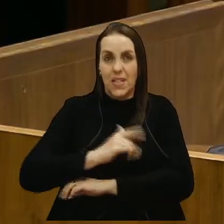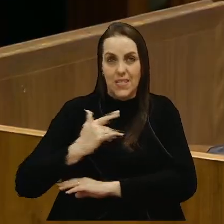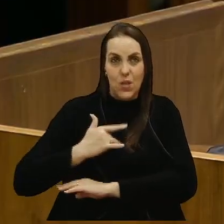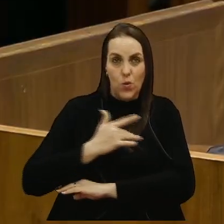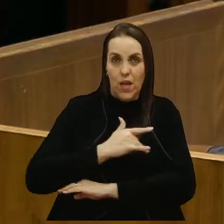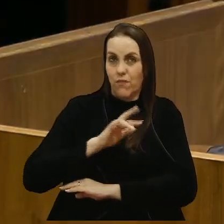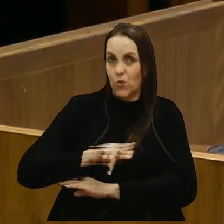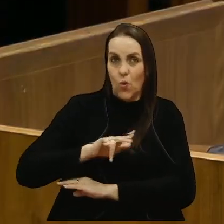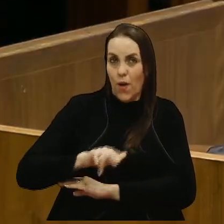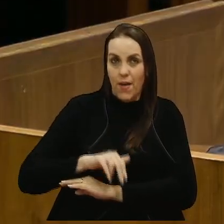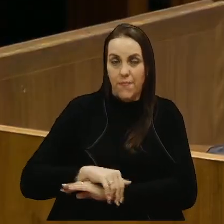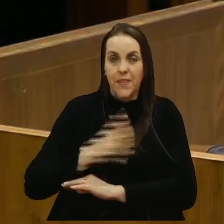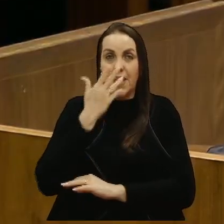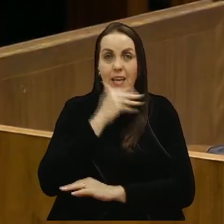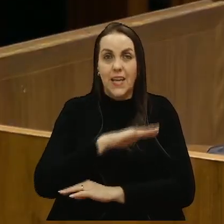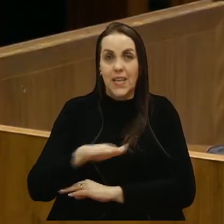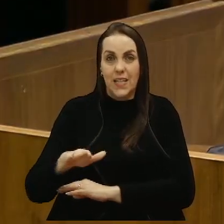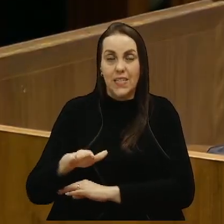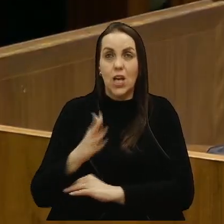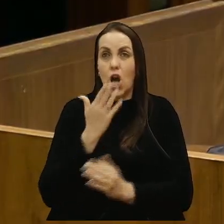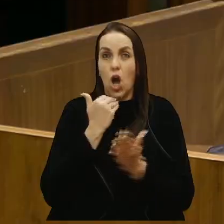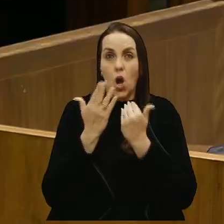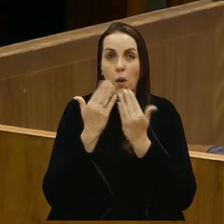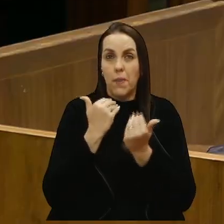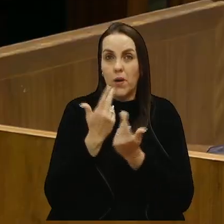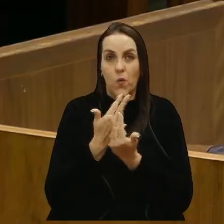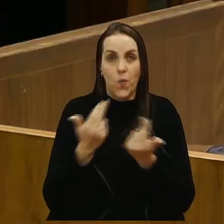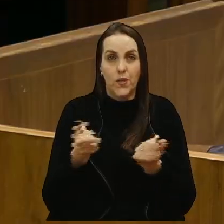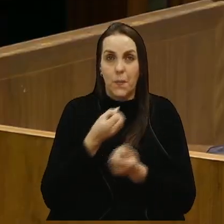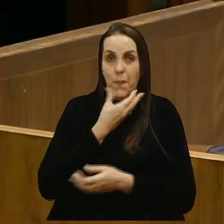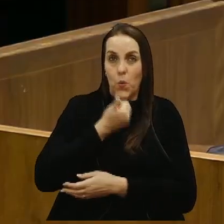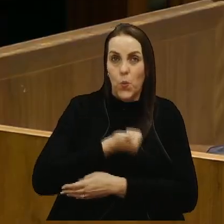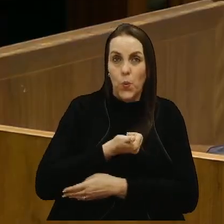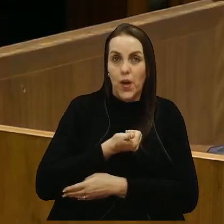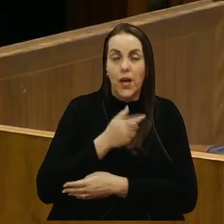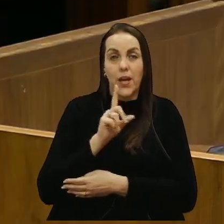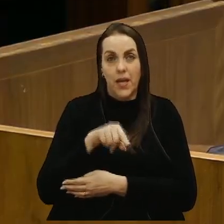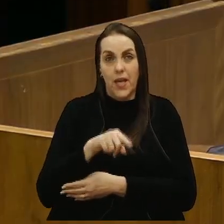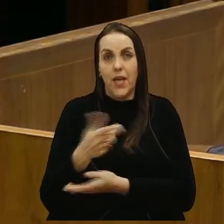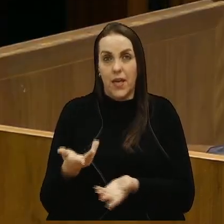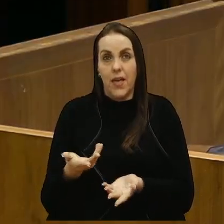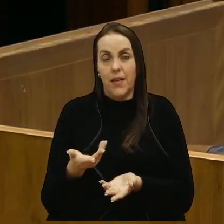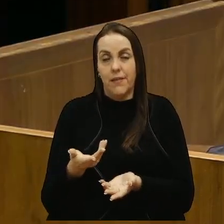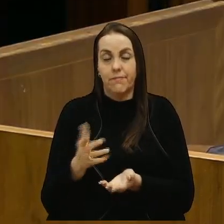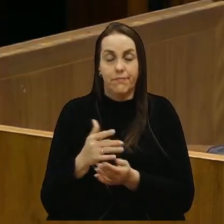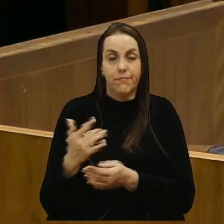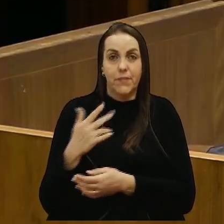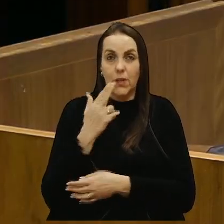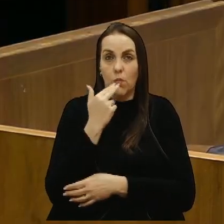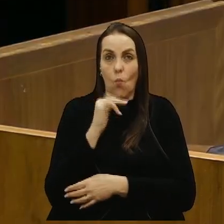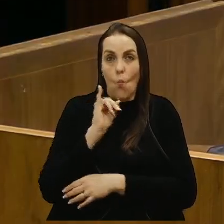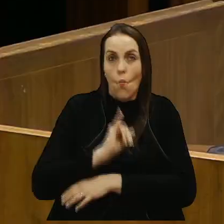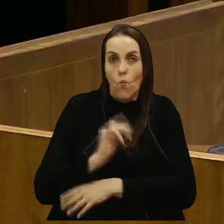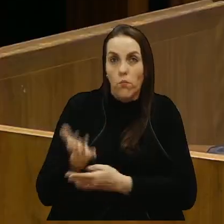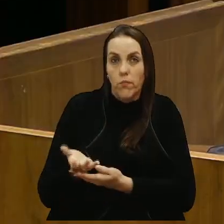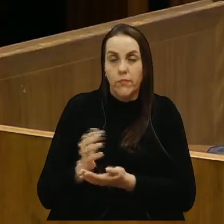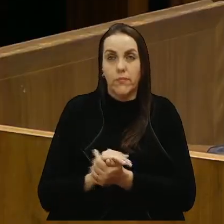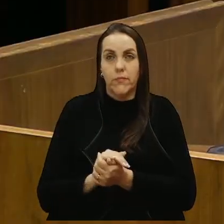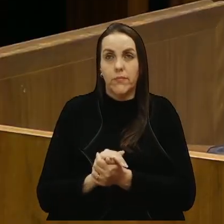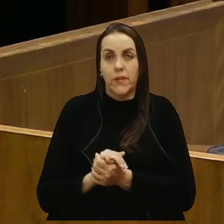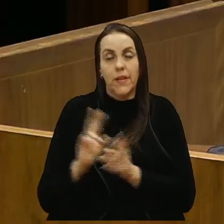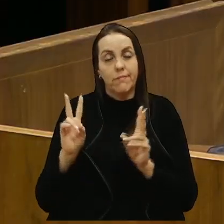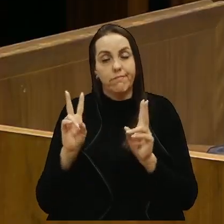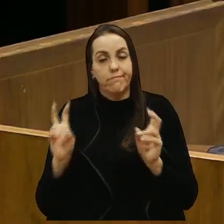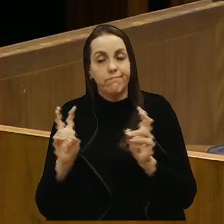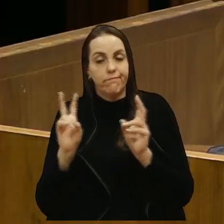Mas não é porque as crianças estão comendo coisas boas que elas não estão subnutridas. É pelas, entre